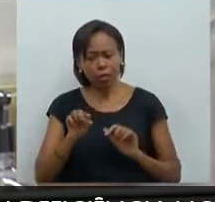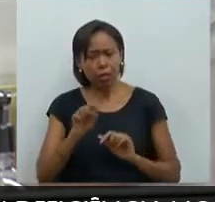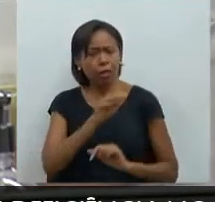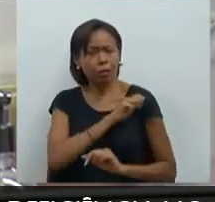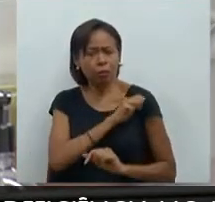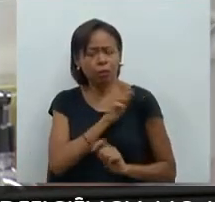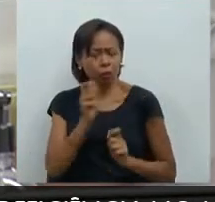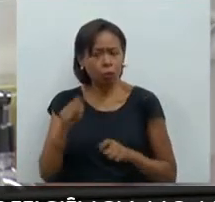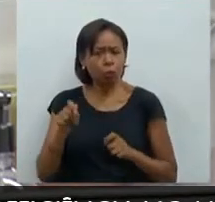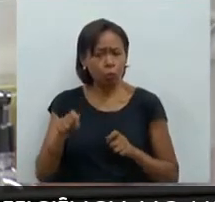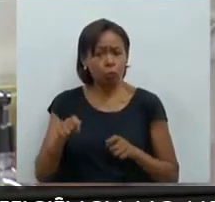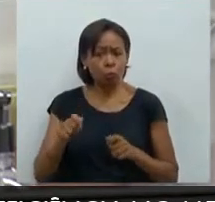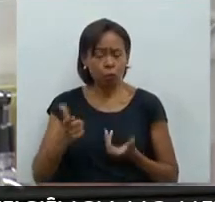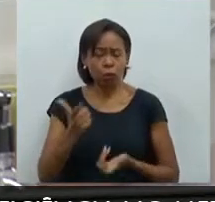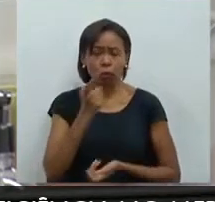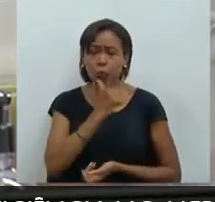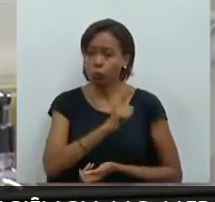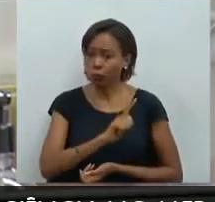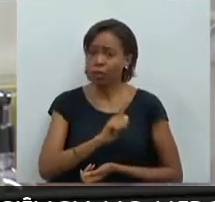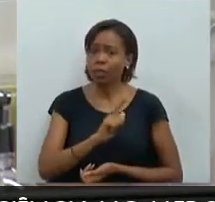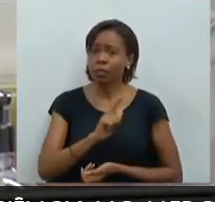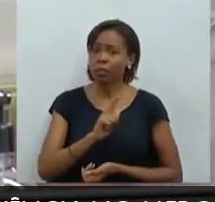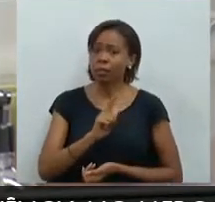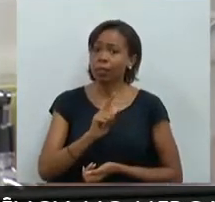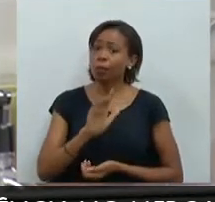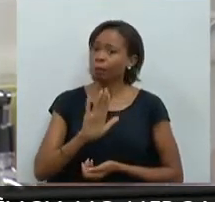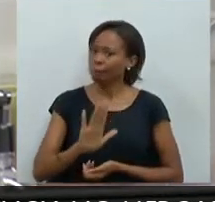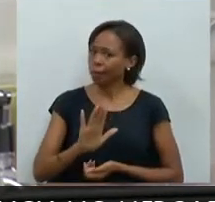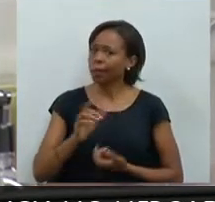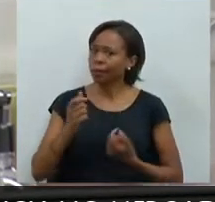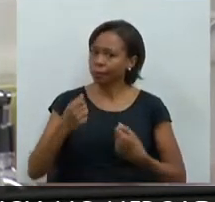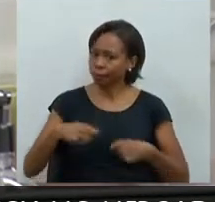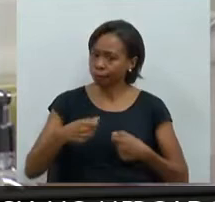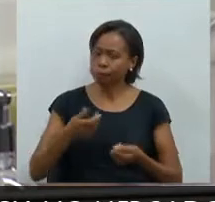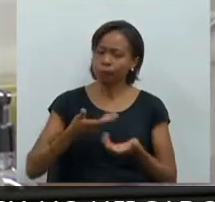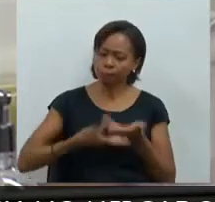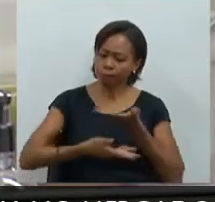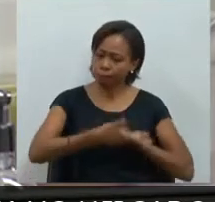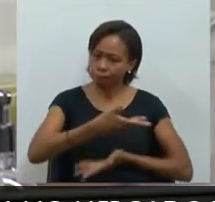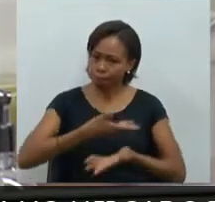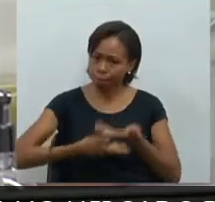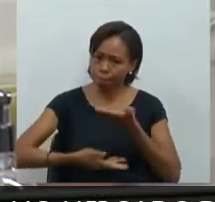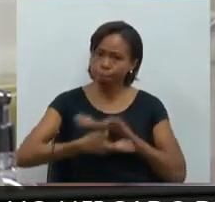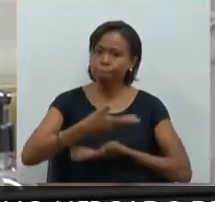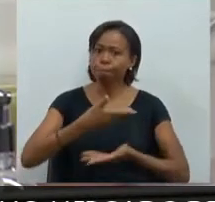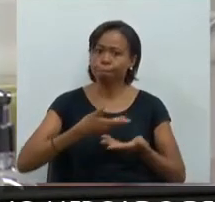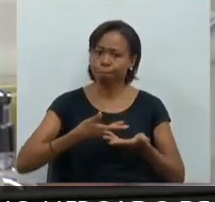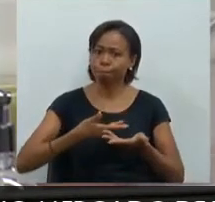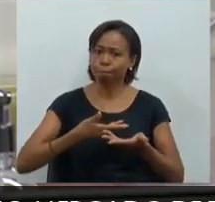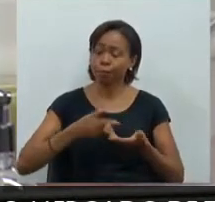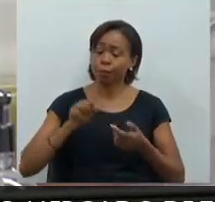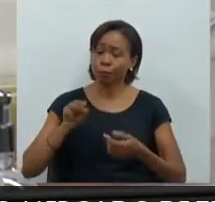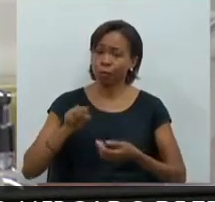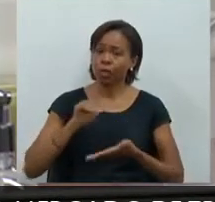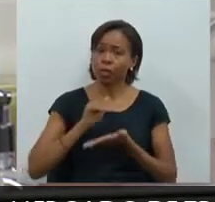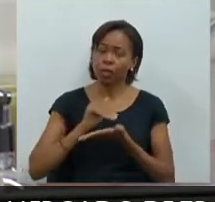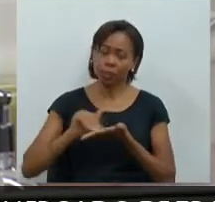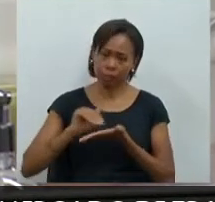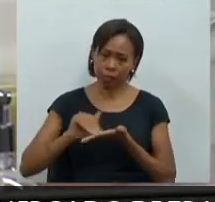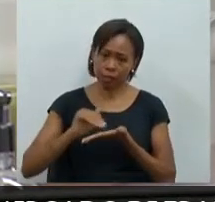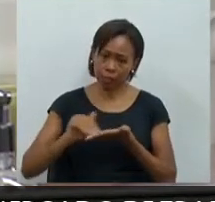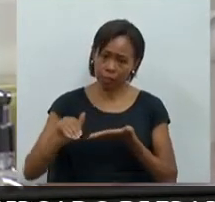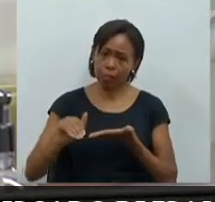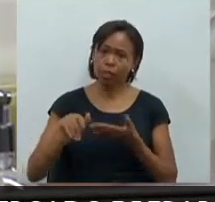possibilidades, nunca deixando de conversar, nunca deixando de trazer o diálogo para a secretaria, junto com